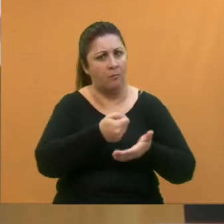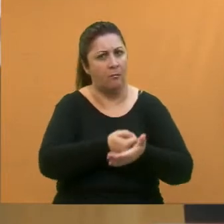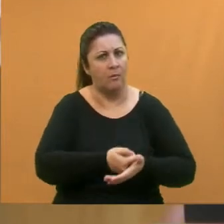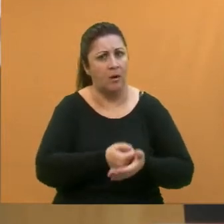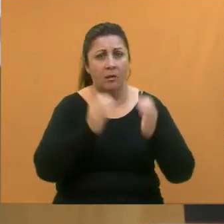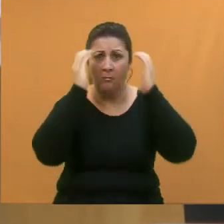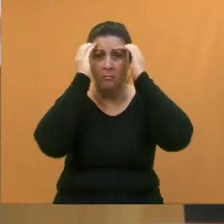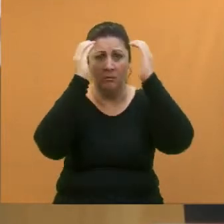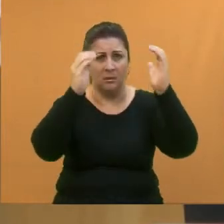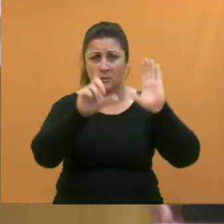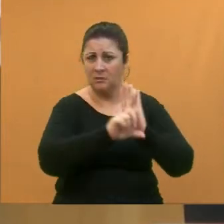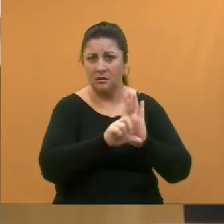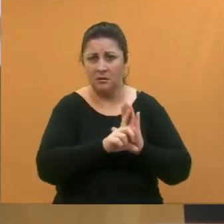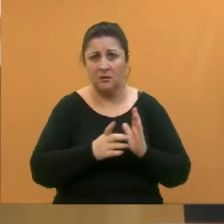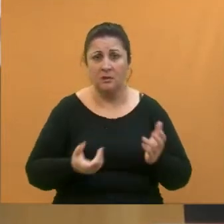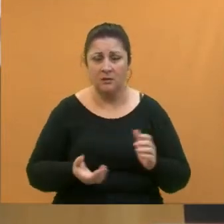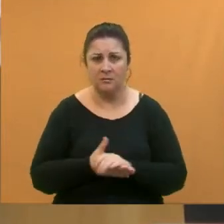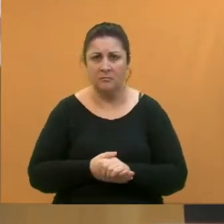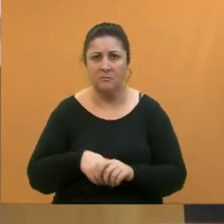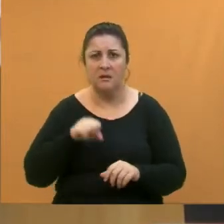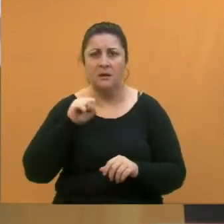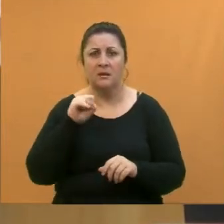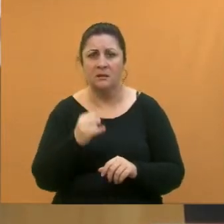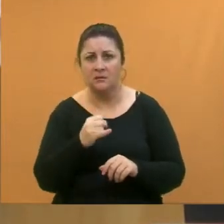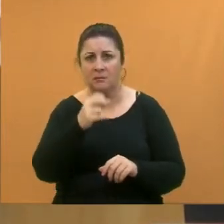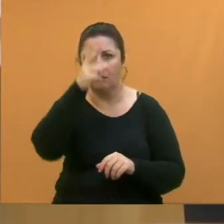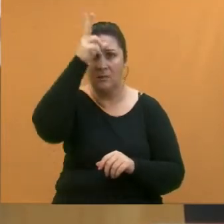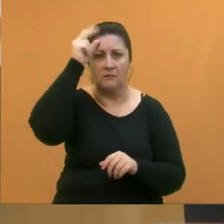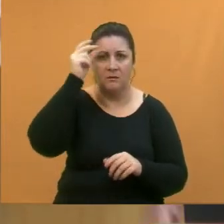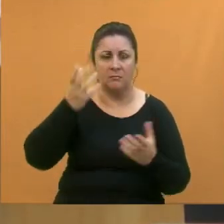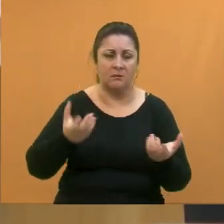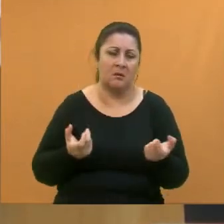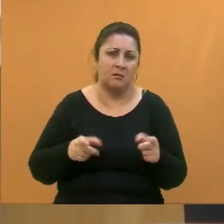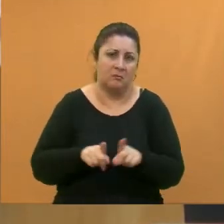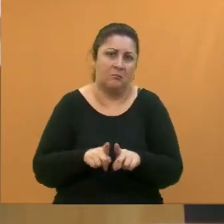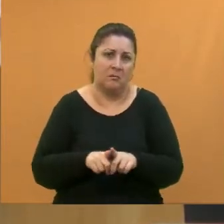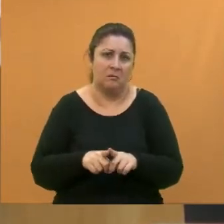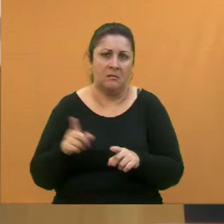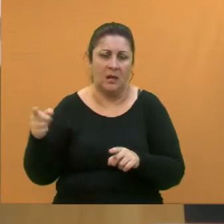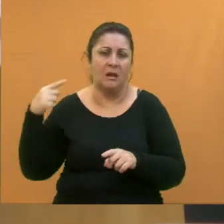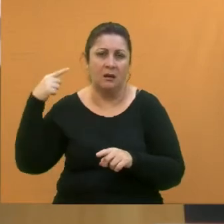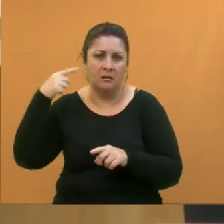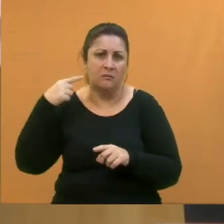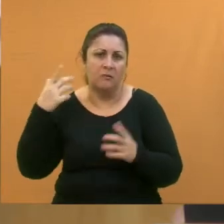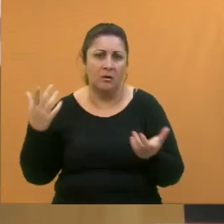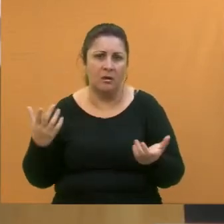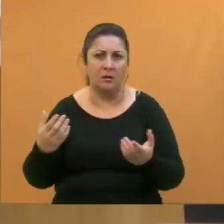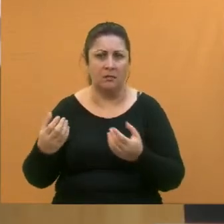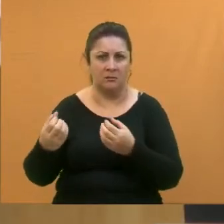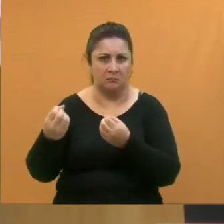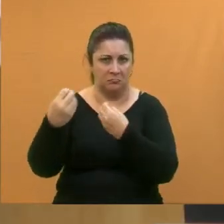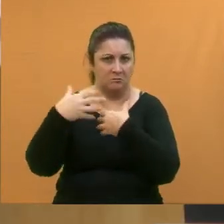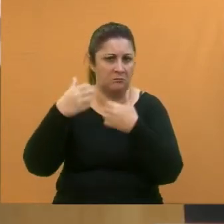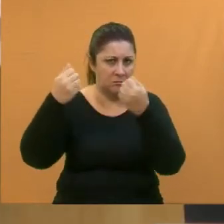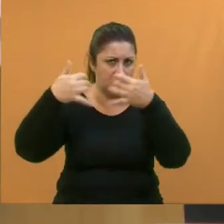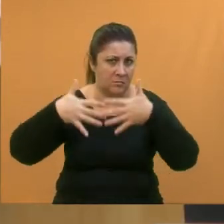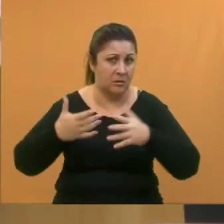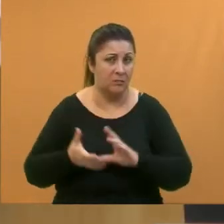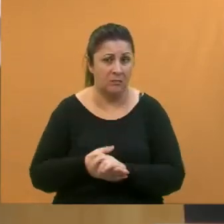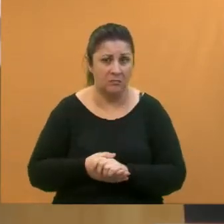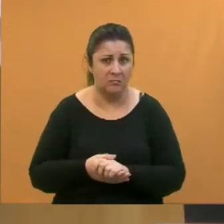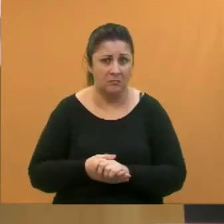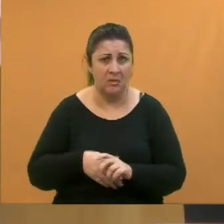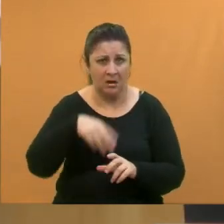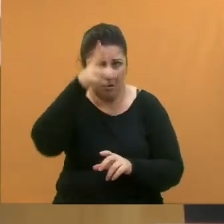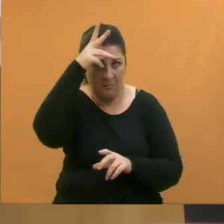está na lei. O Luiz Flávio falou, se a prefeitura quiser entrar também, aí ele é advogado, ele me instruiu bem, né, Luiz Flávio? A